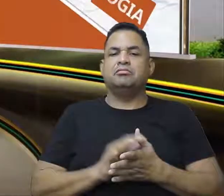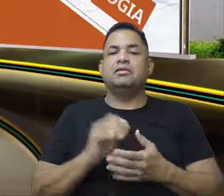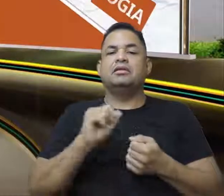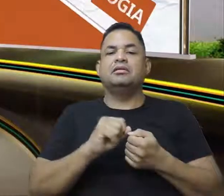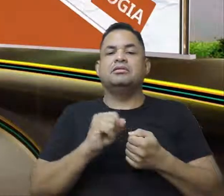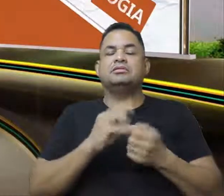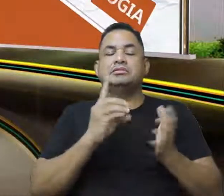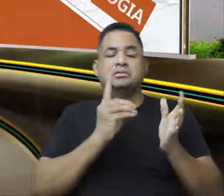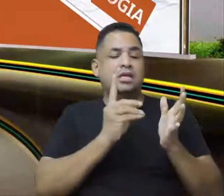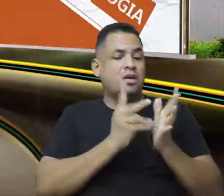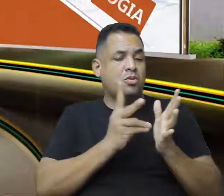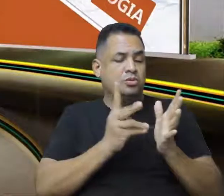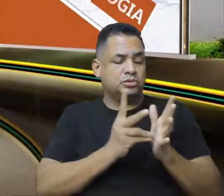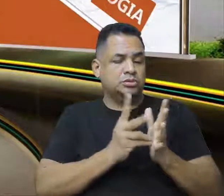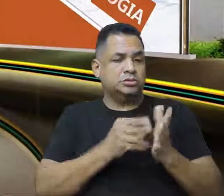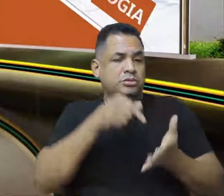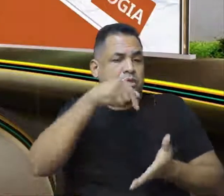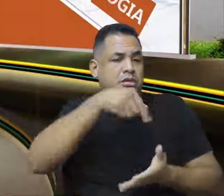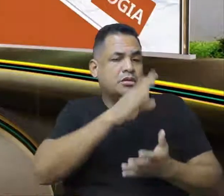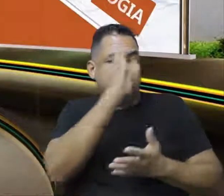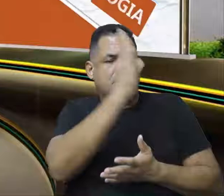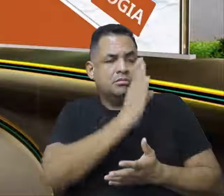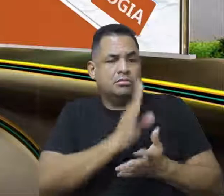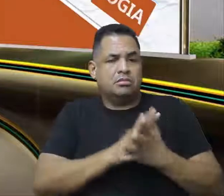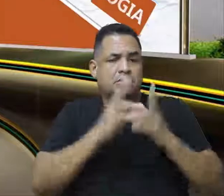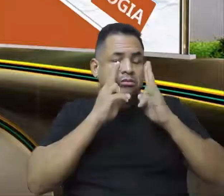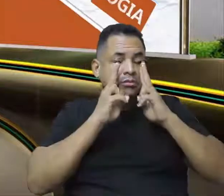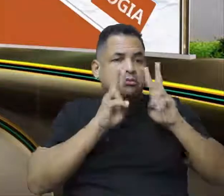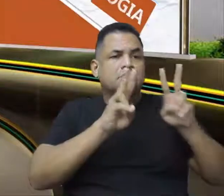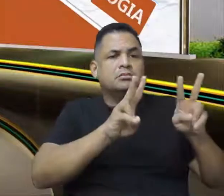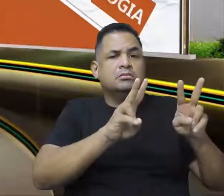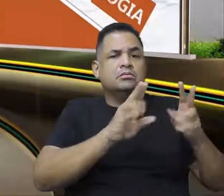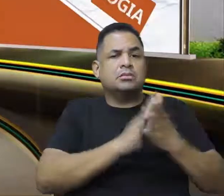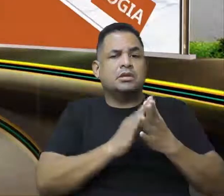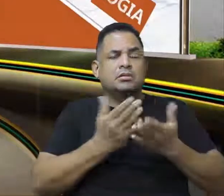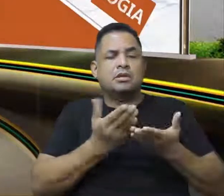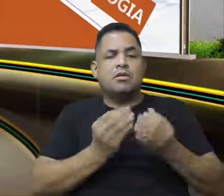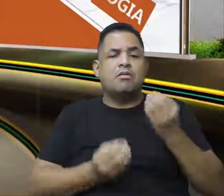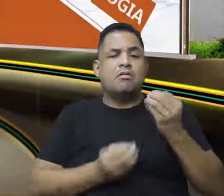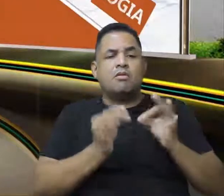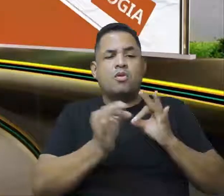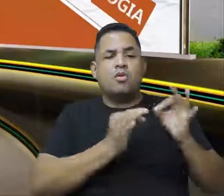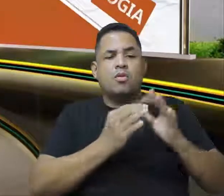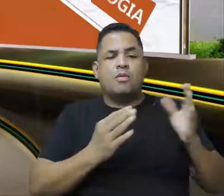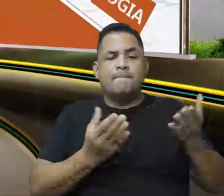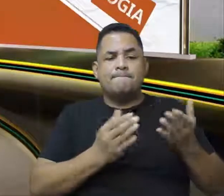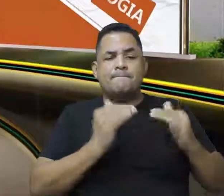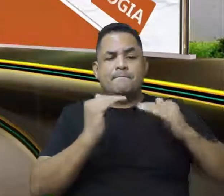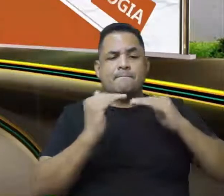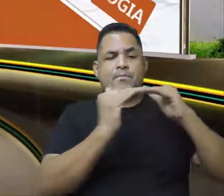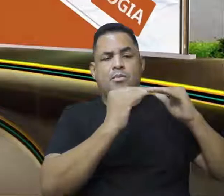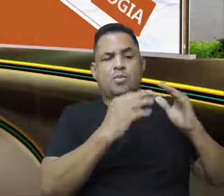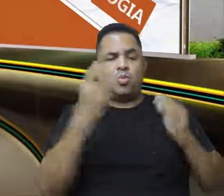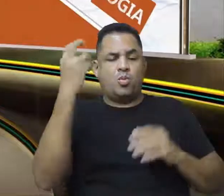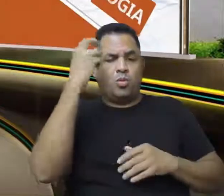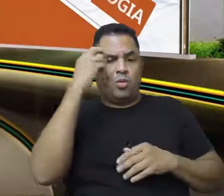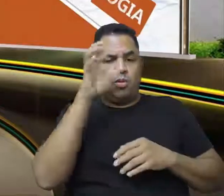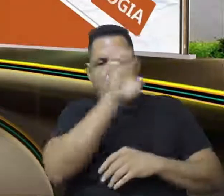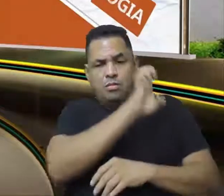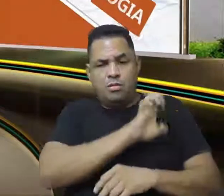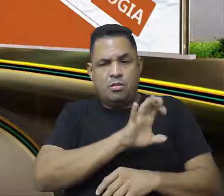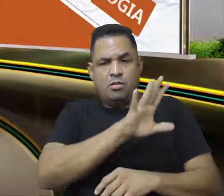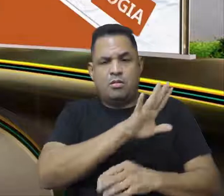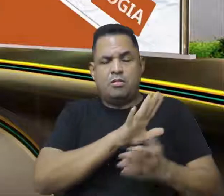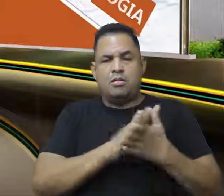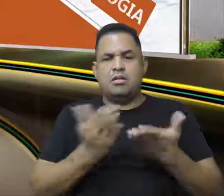os indígenas aqui? Foi justamente essa visão de criar padrões culturais lá europeus, né?